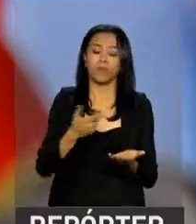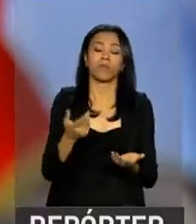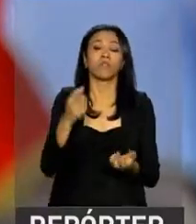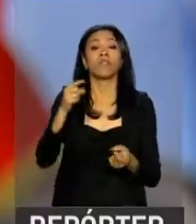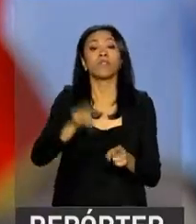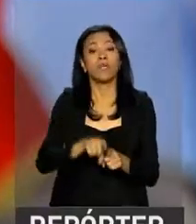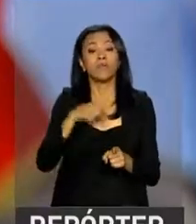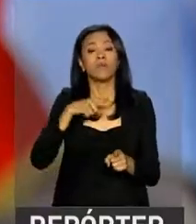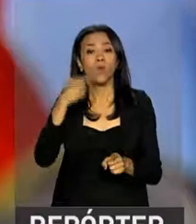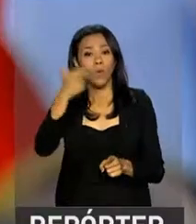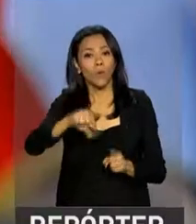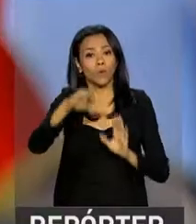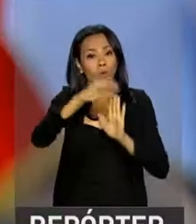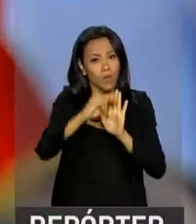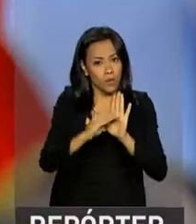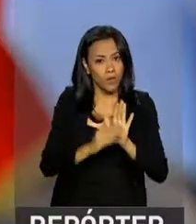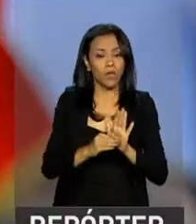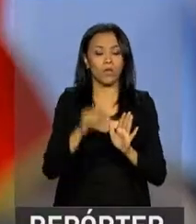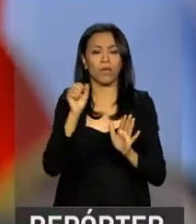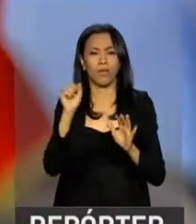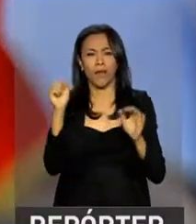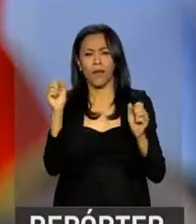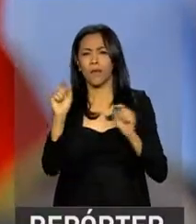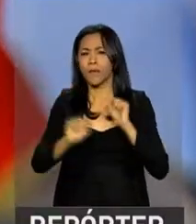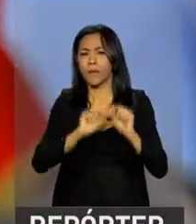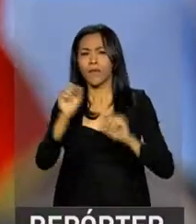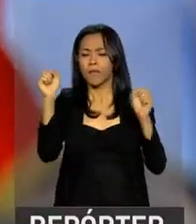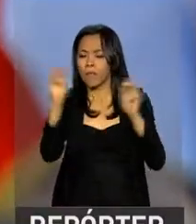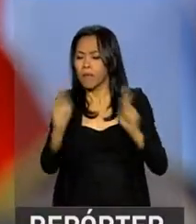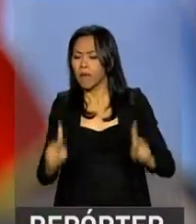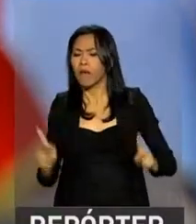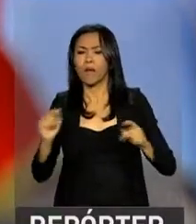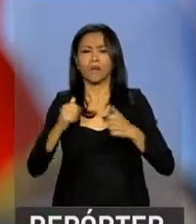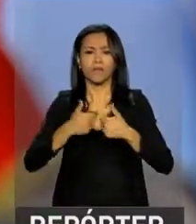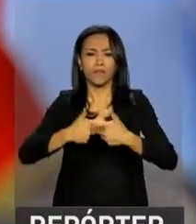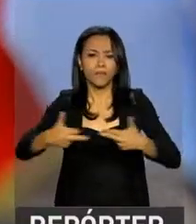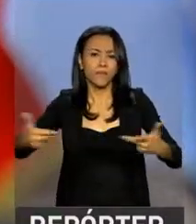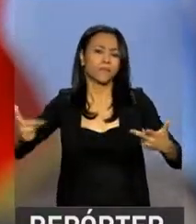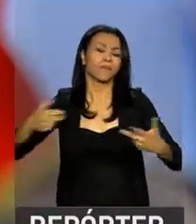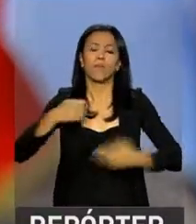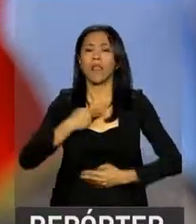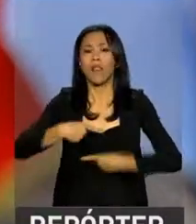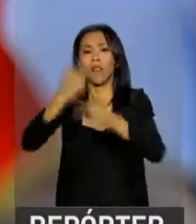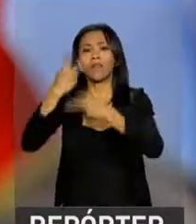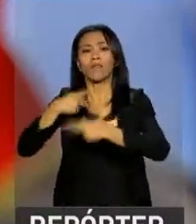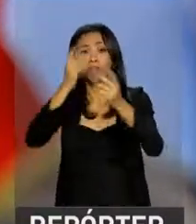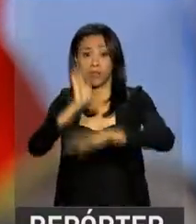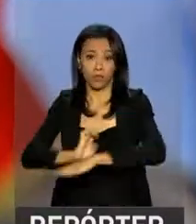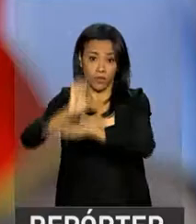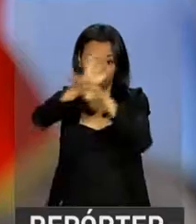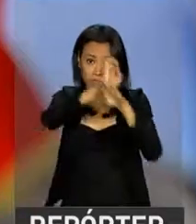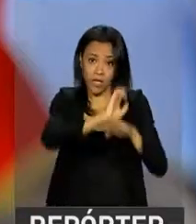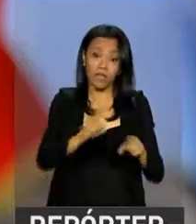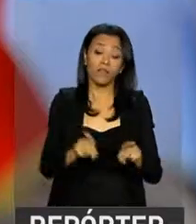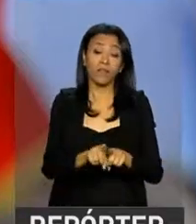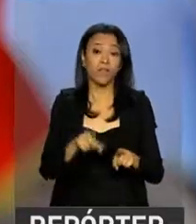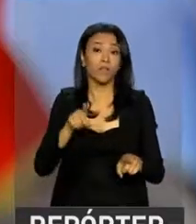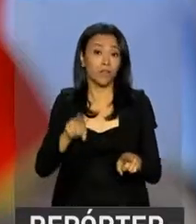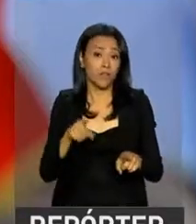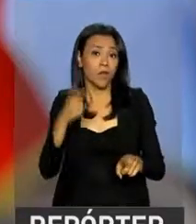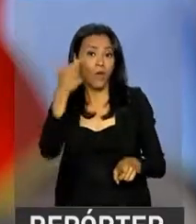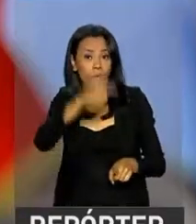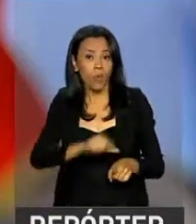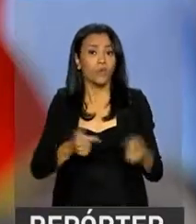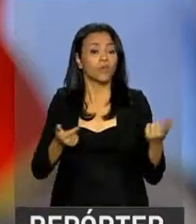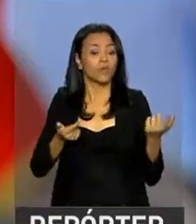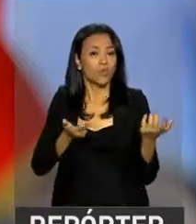pacificador que nós estamos levando esta prática para todos os estados brasileiros temos também a juventude viva que é outra situação